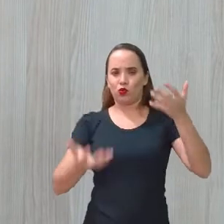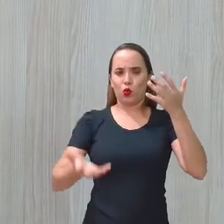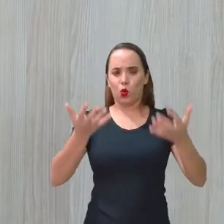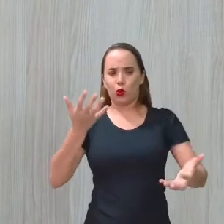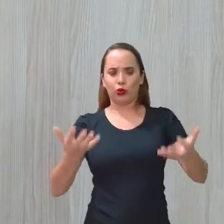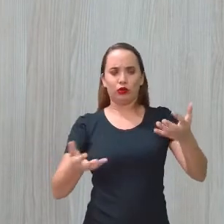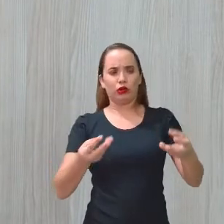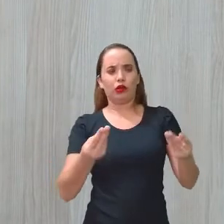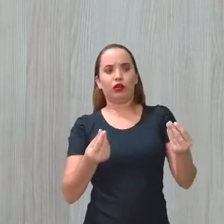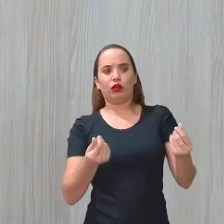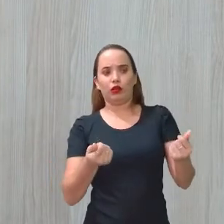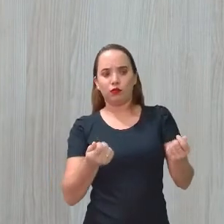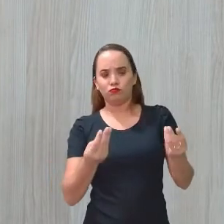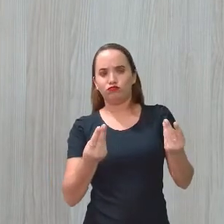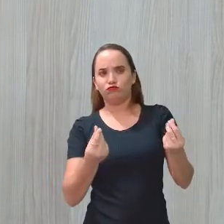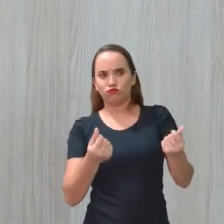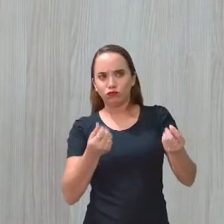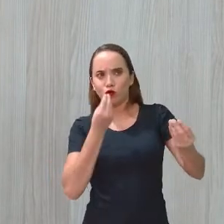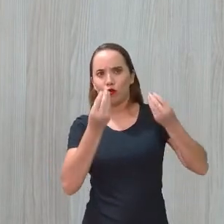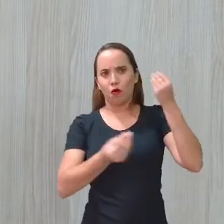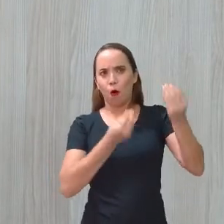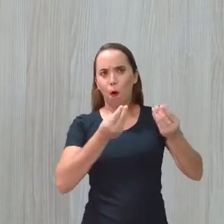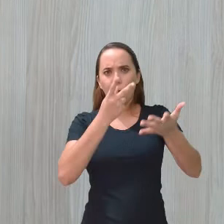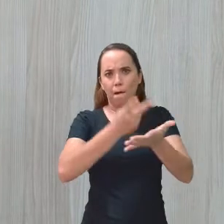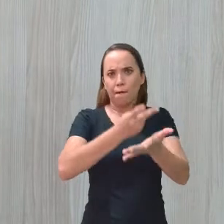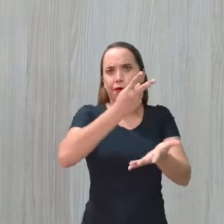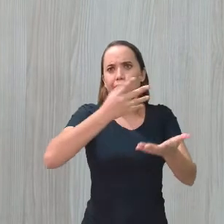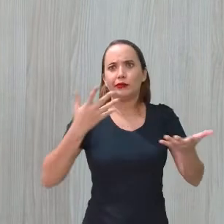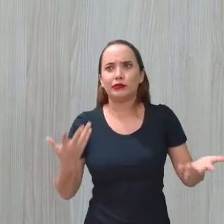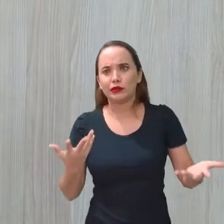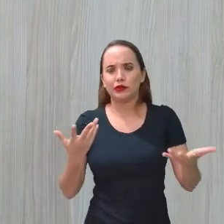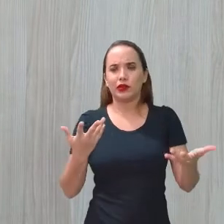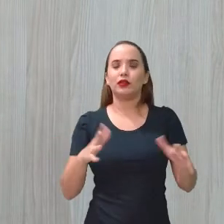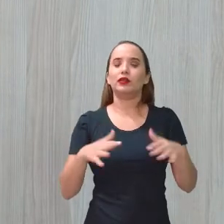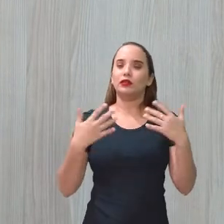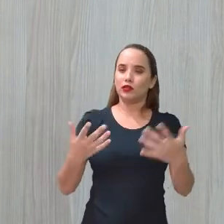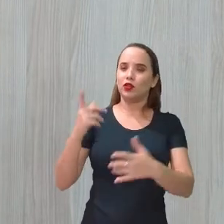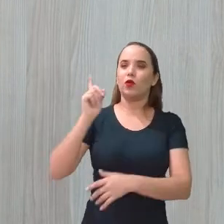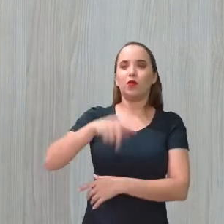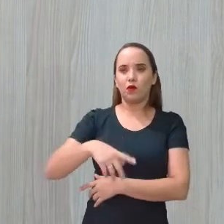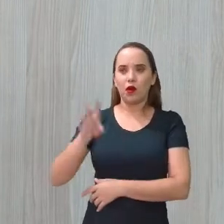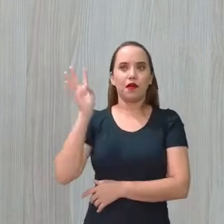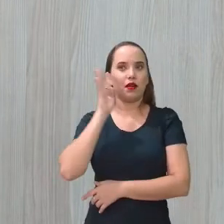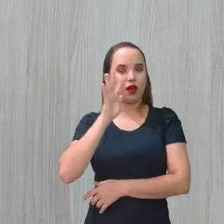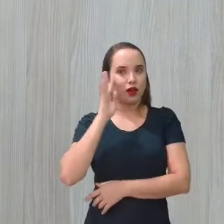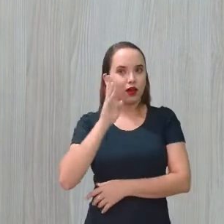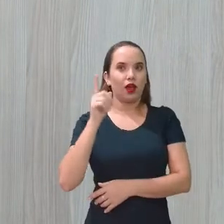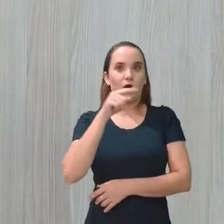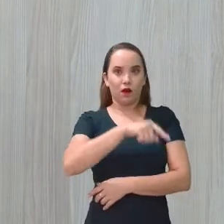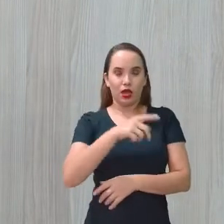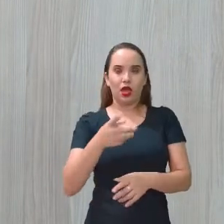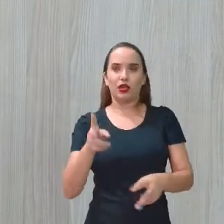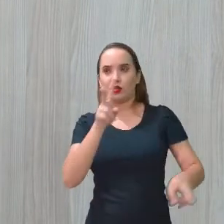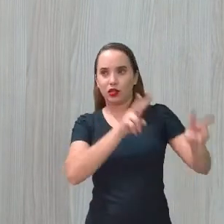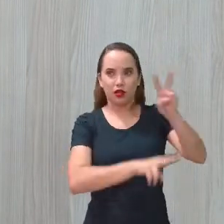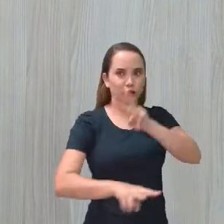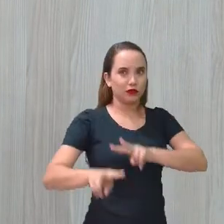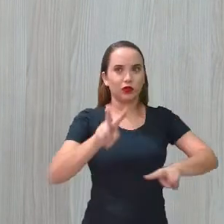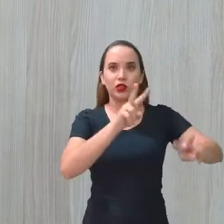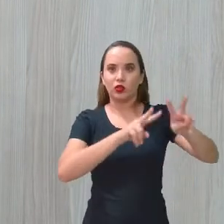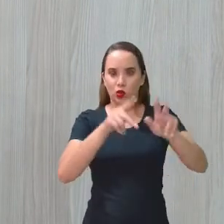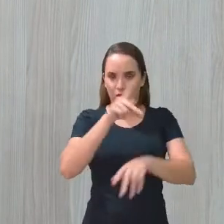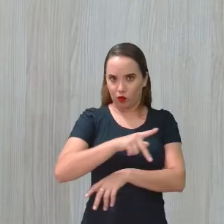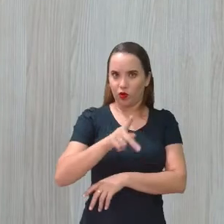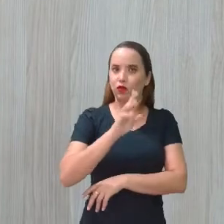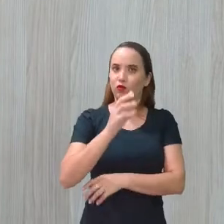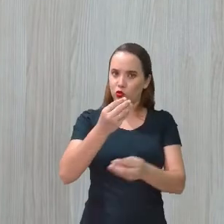ocorrer a mesma coisa, né, dos dois lados da equação. Então, eu achei bem legal essa visão que o professor Tiago trouxe aqui para a